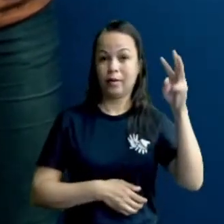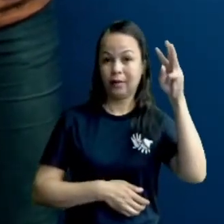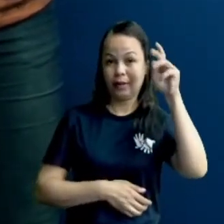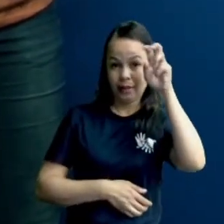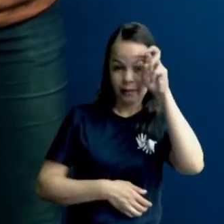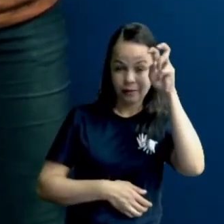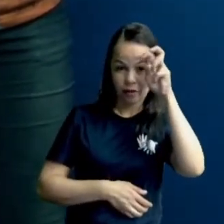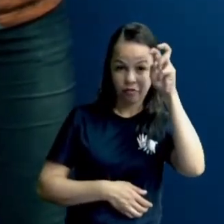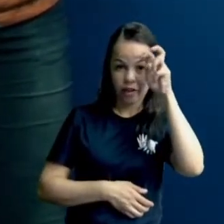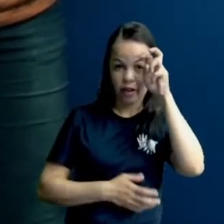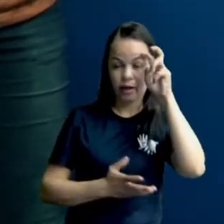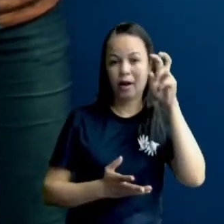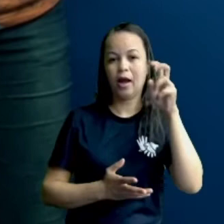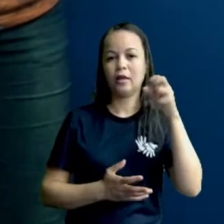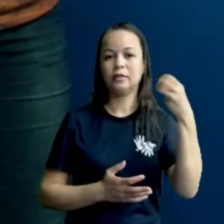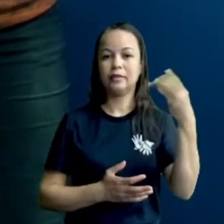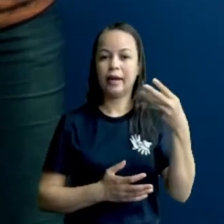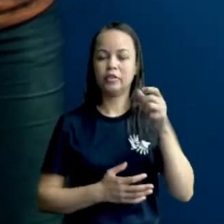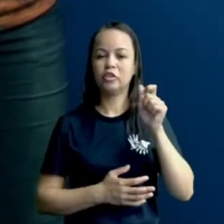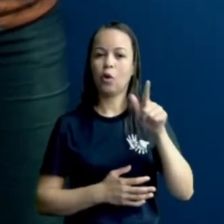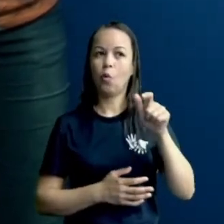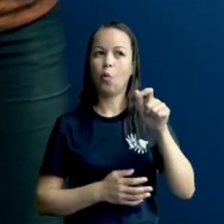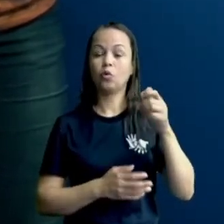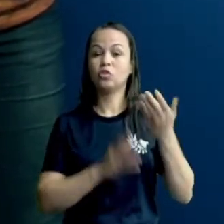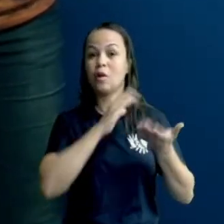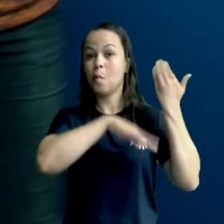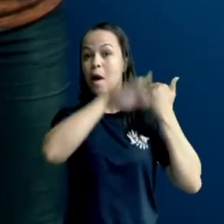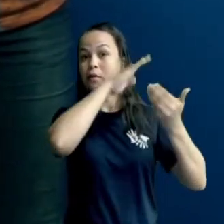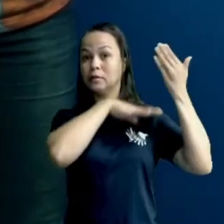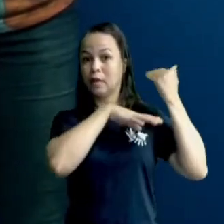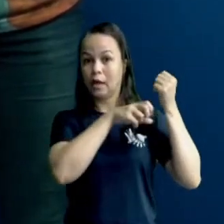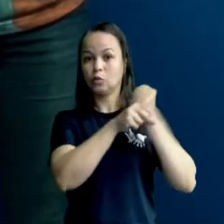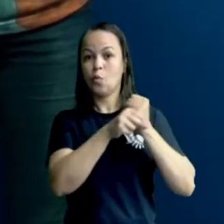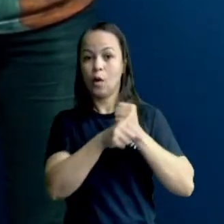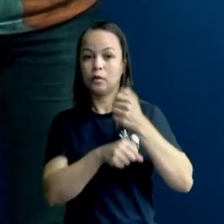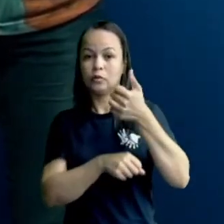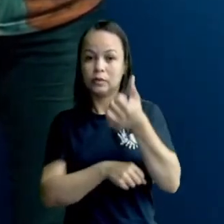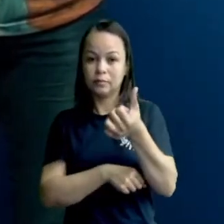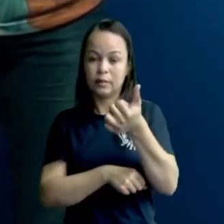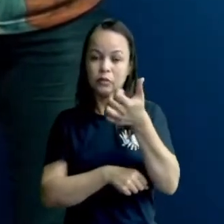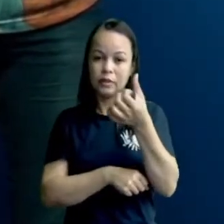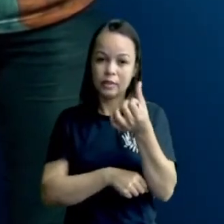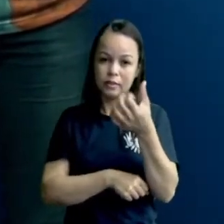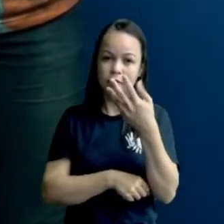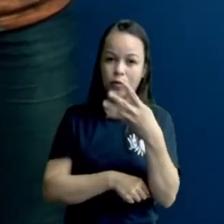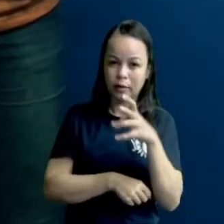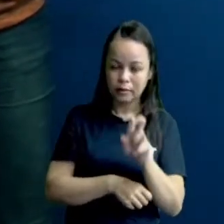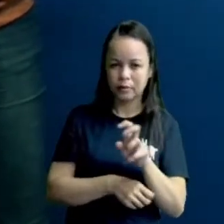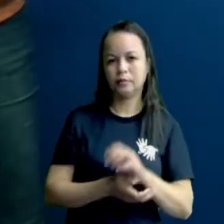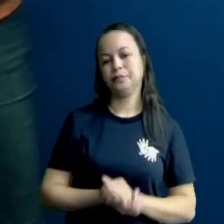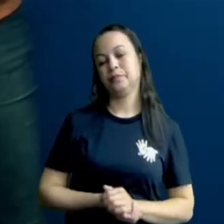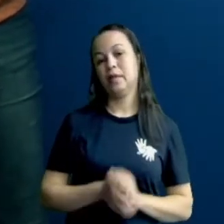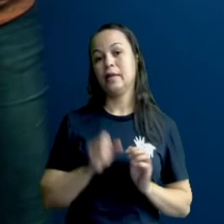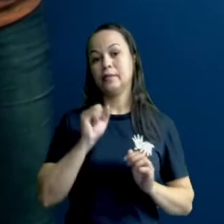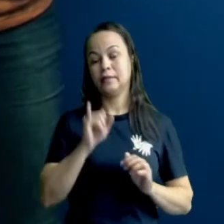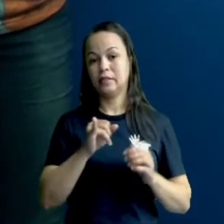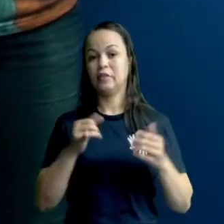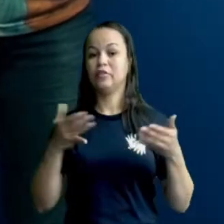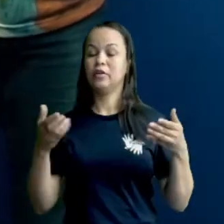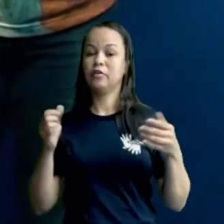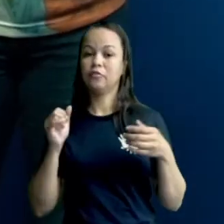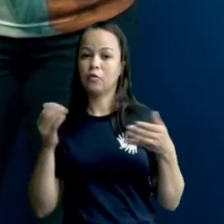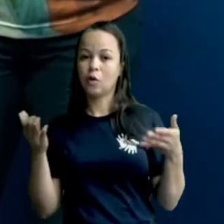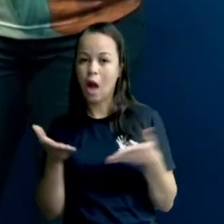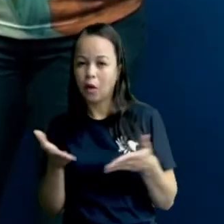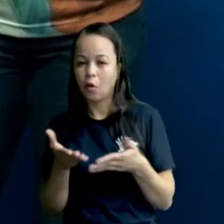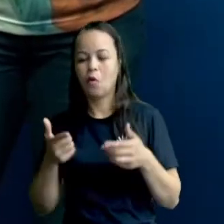gente está, né, em 2021, ocorreu numa terça-feira, ocorreria numa terça-feira se fosse o